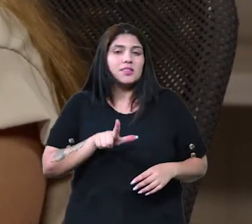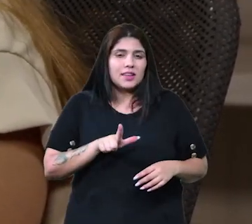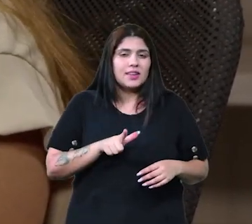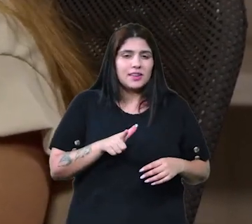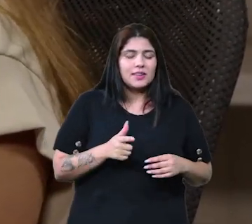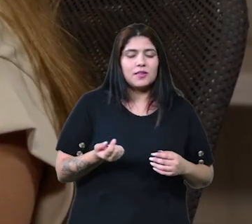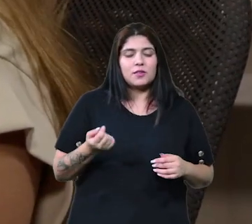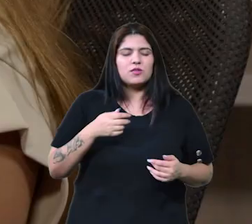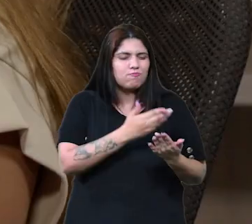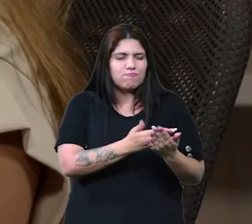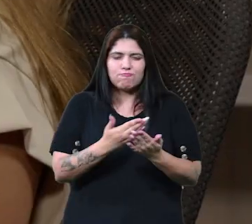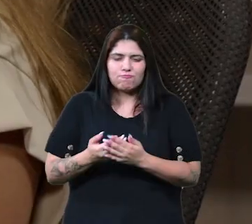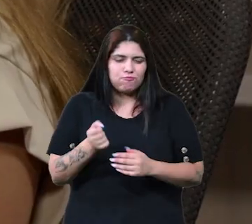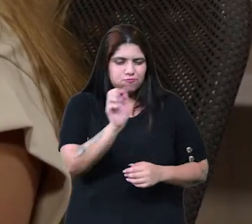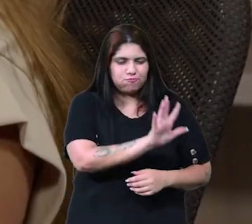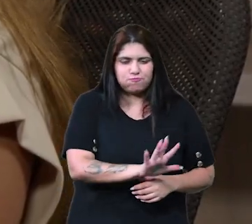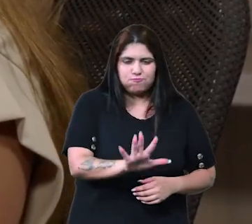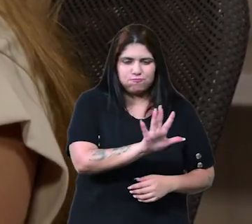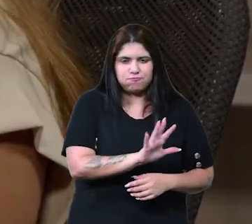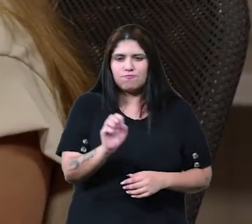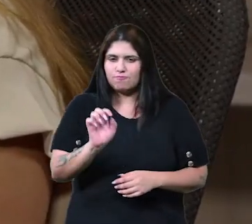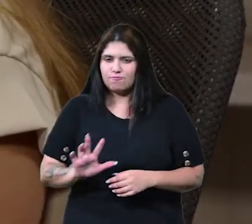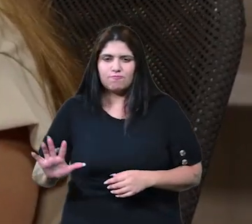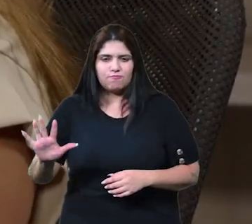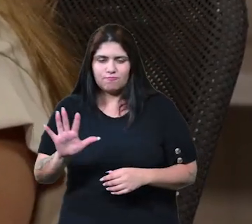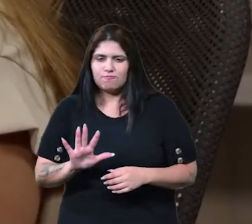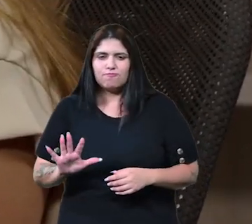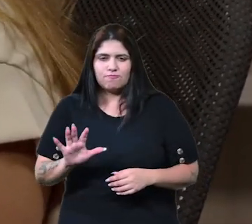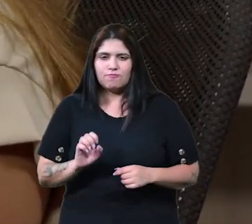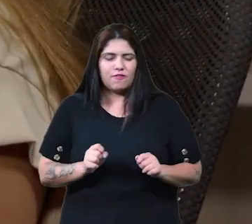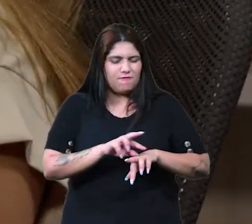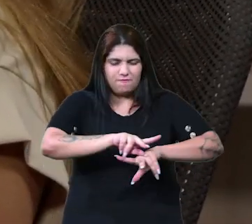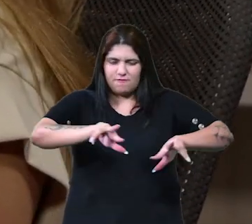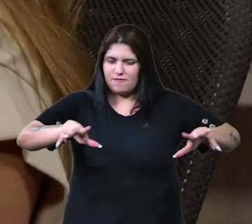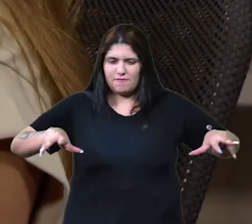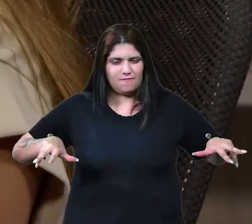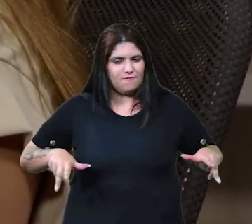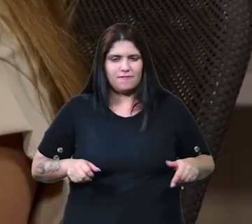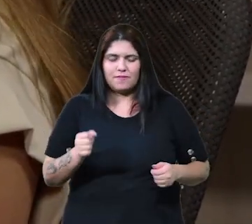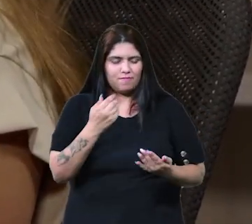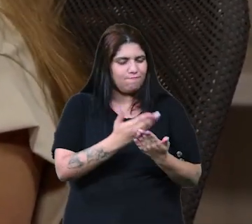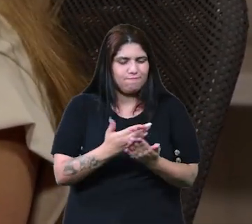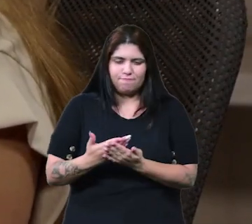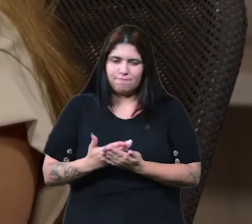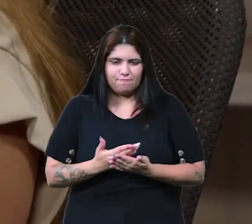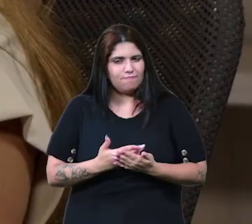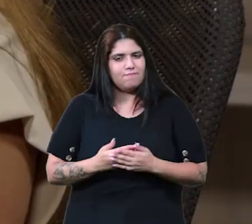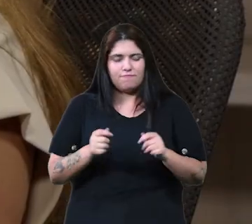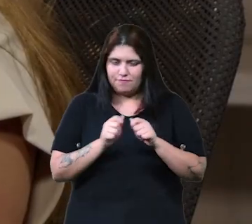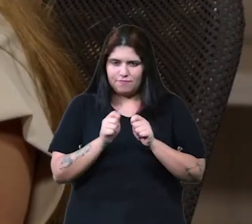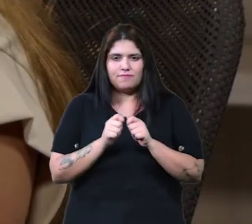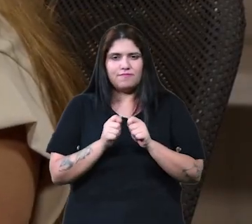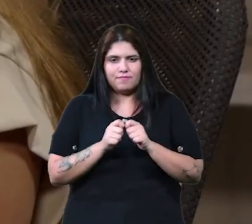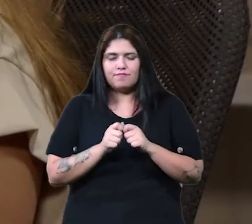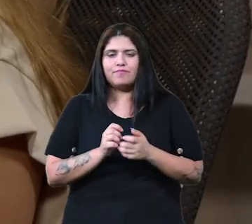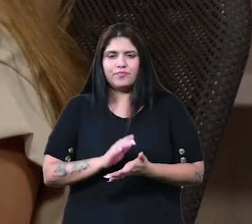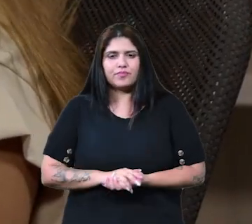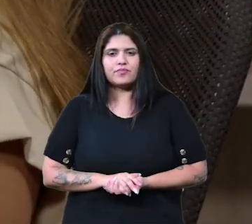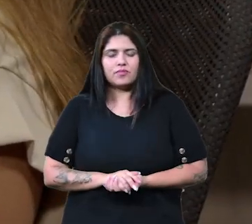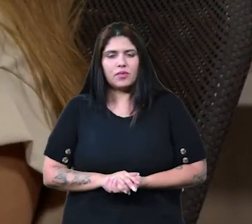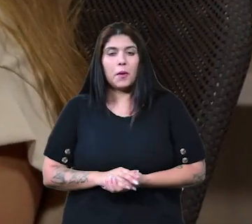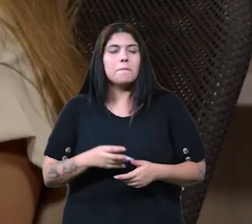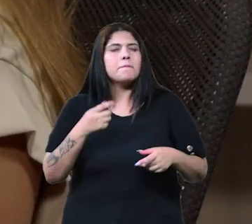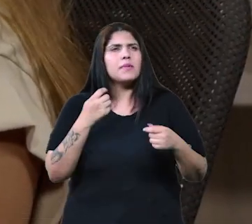possíveis. A administração tem todos os tipos de empreendimento, qualquer fonte de renda você precisa de uma